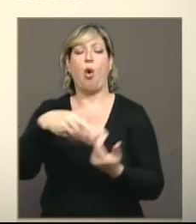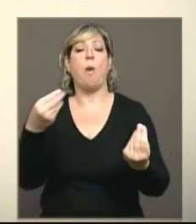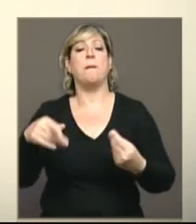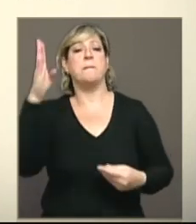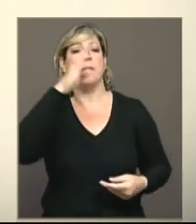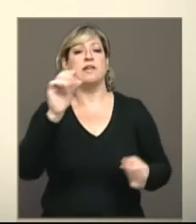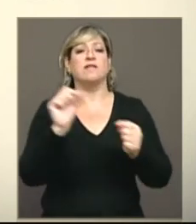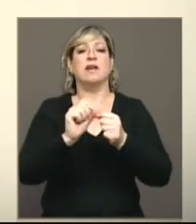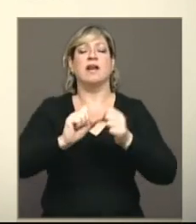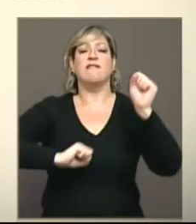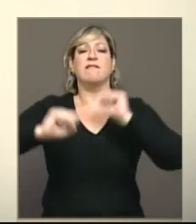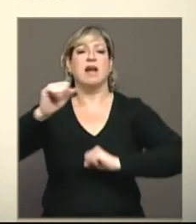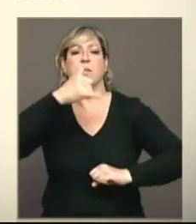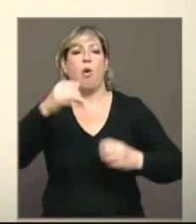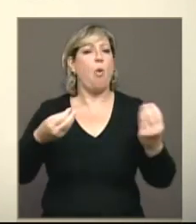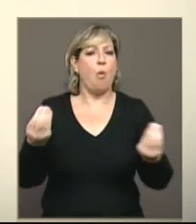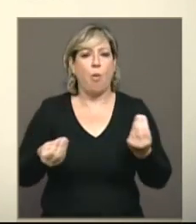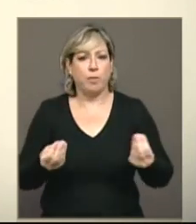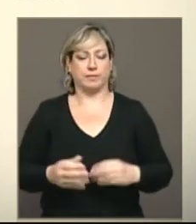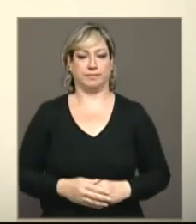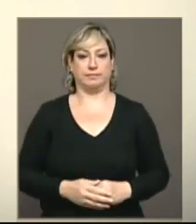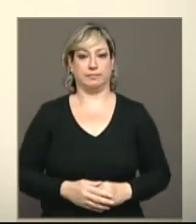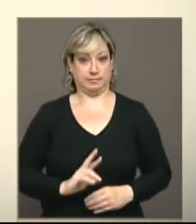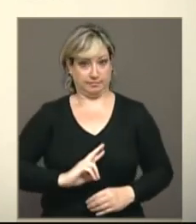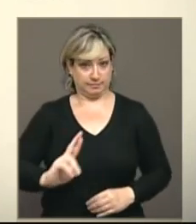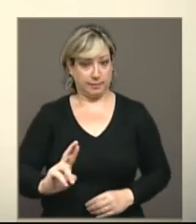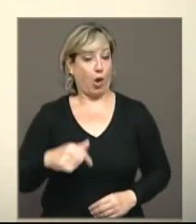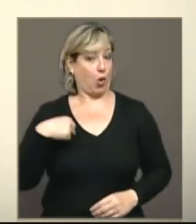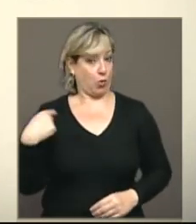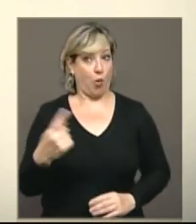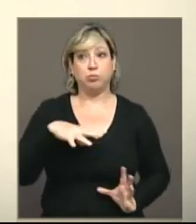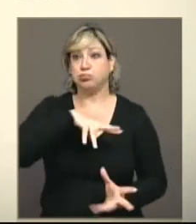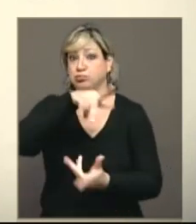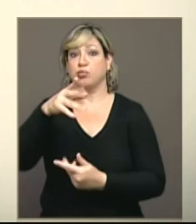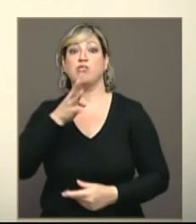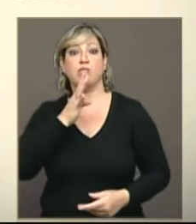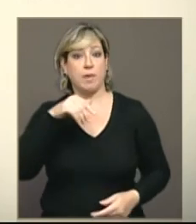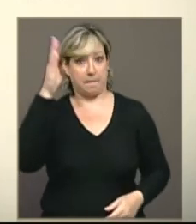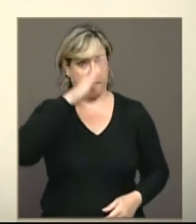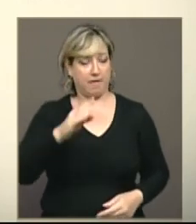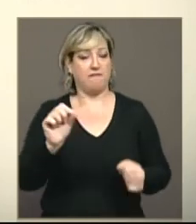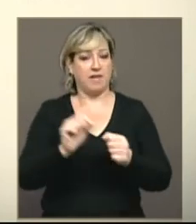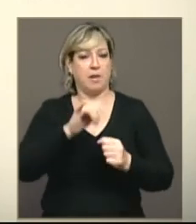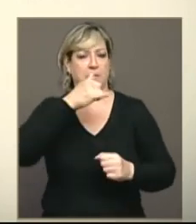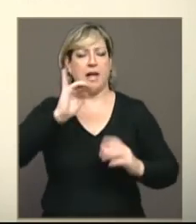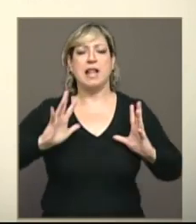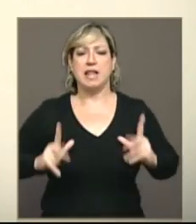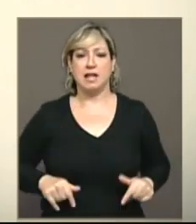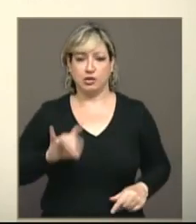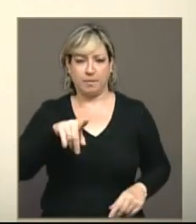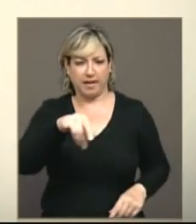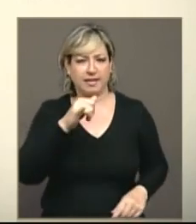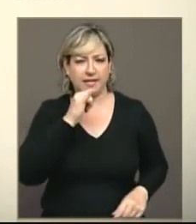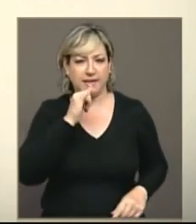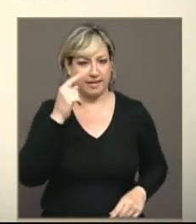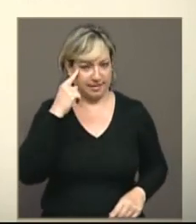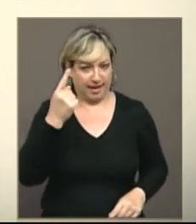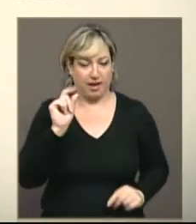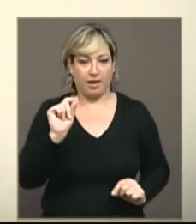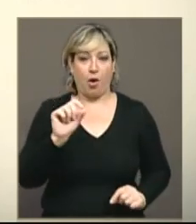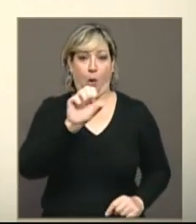é produção de energia somos uma referência mundial em produção de energia limpa só para você ter uma ideia